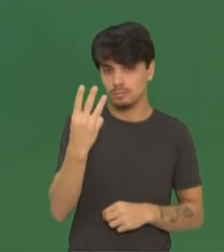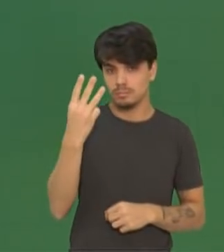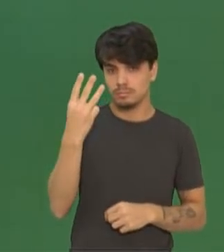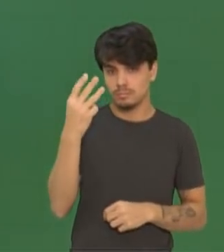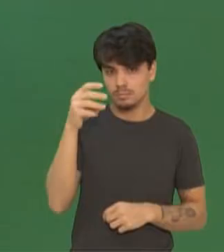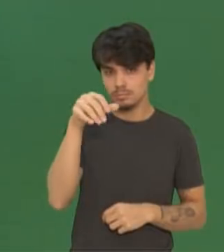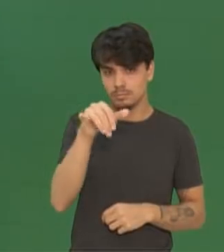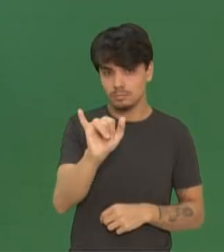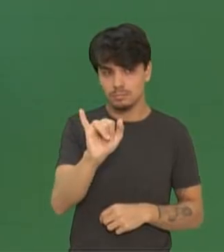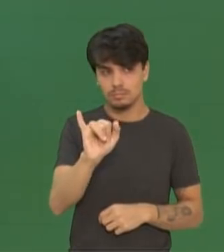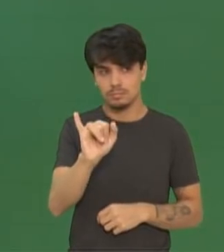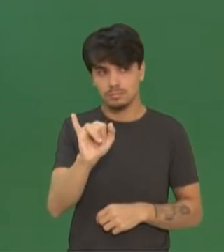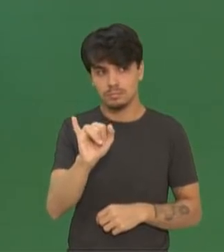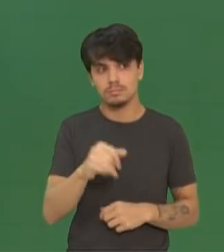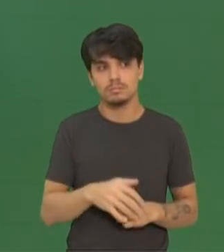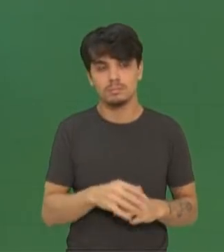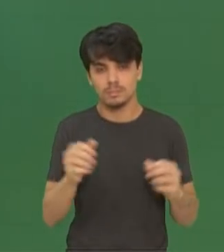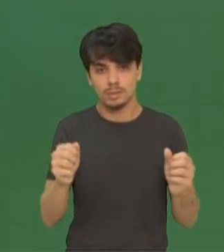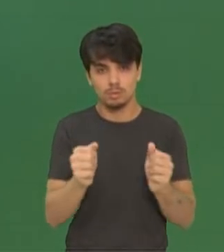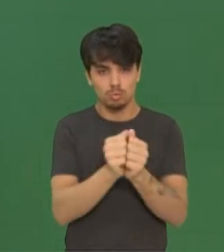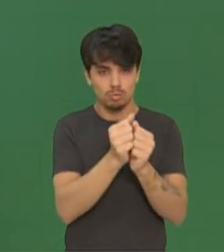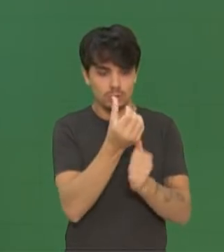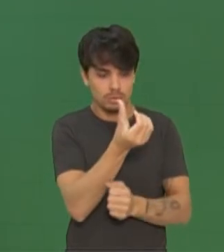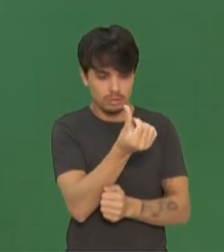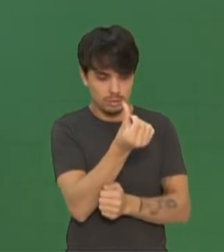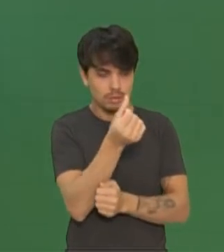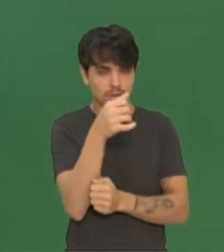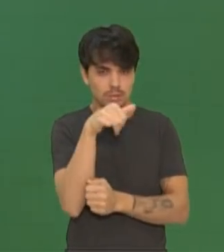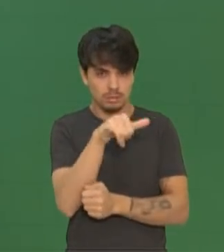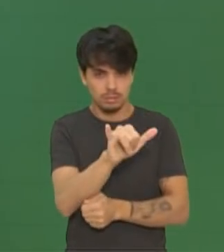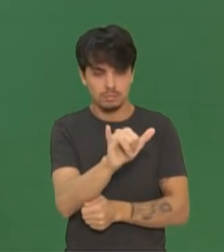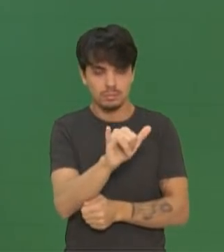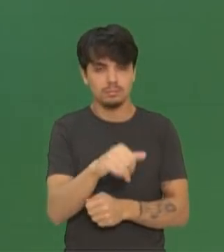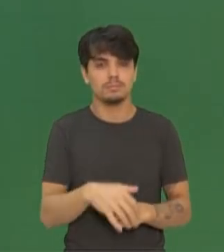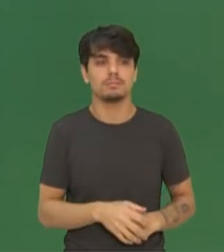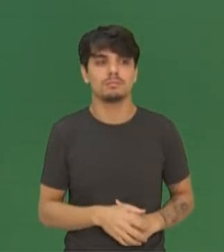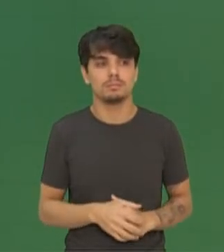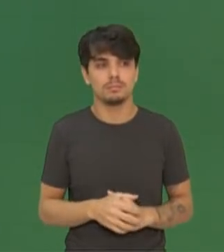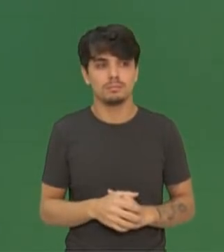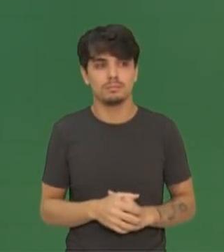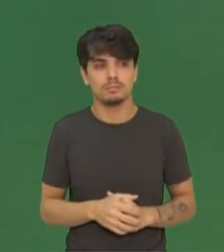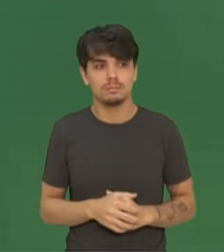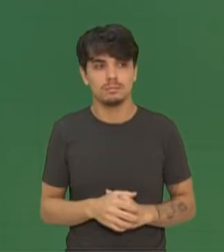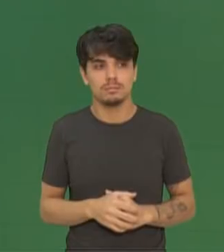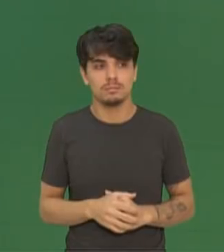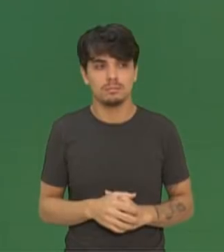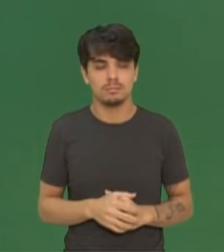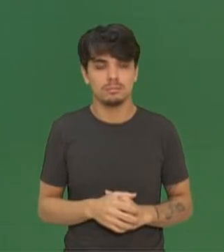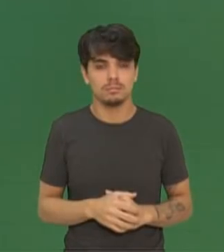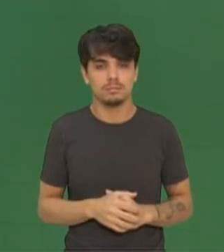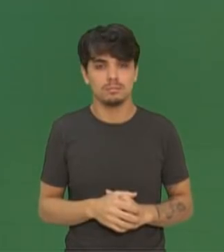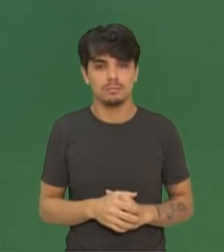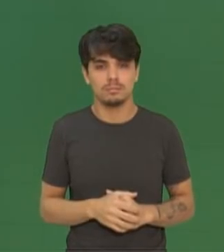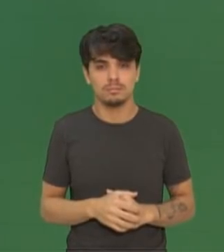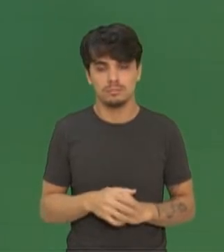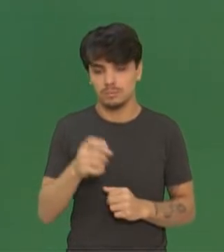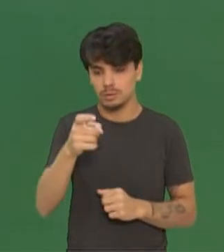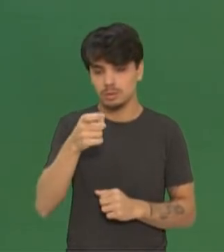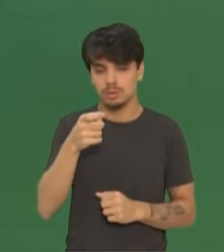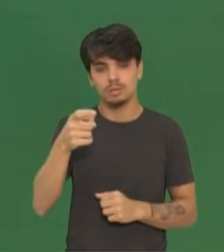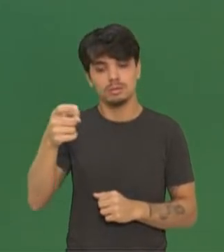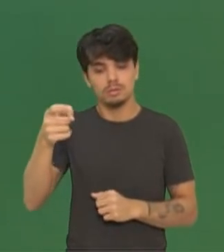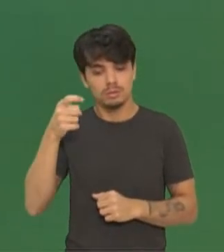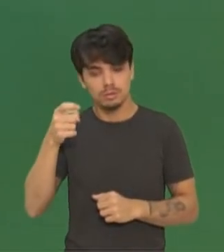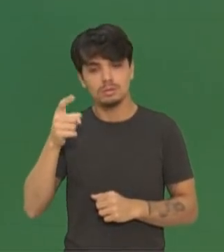3y com 3y, eu posso juntar, são termos semelhantes, 6y. O x com o x